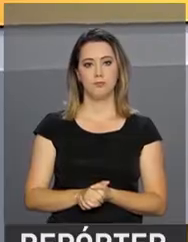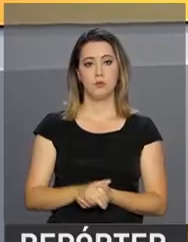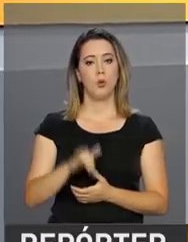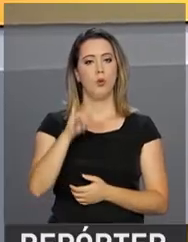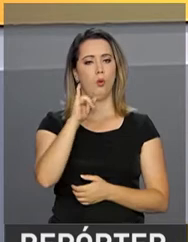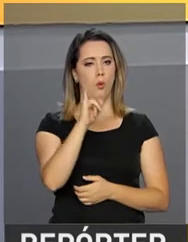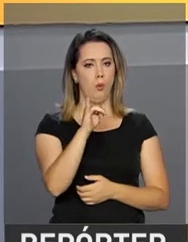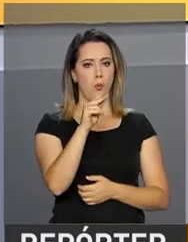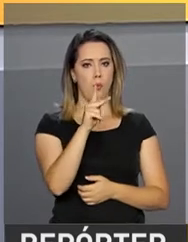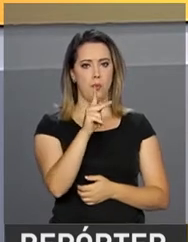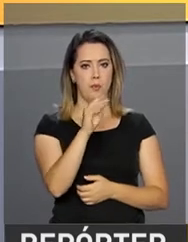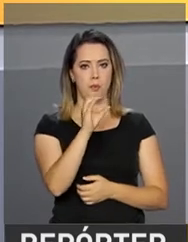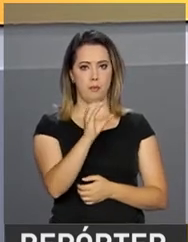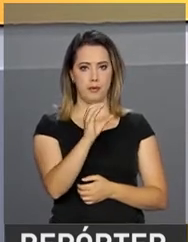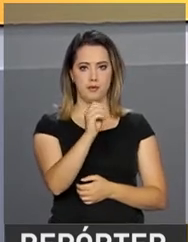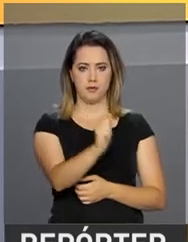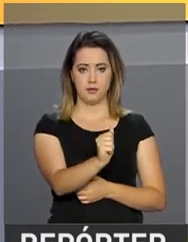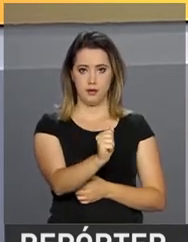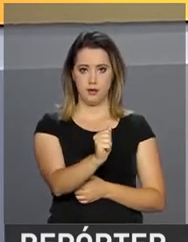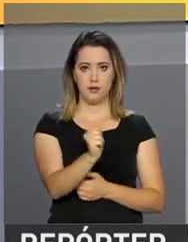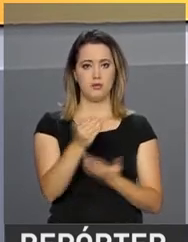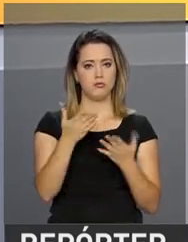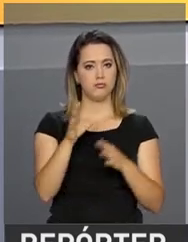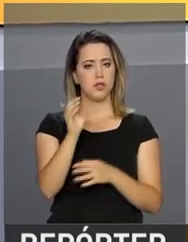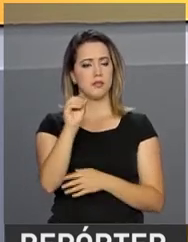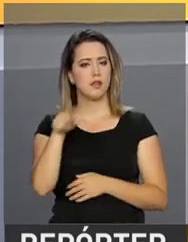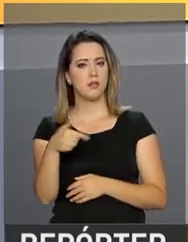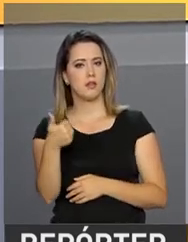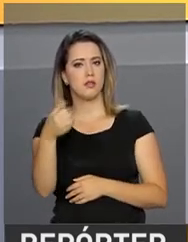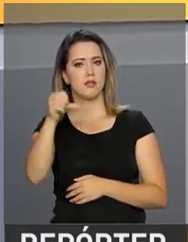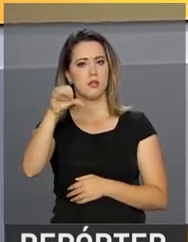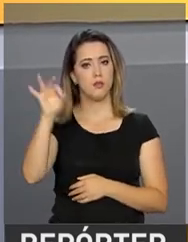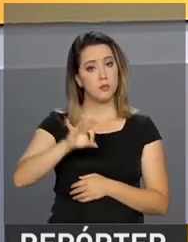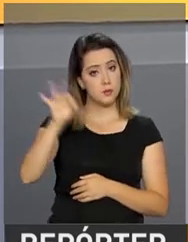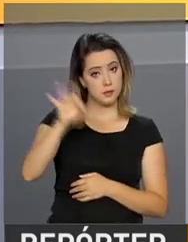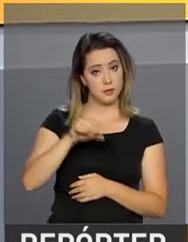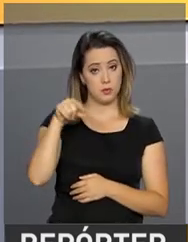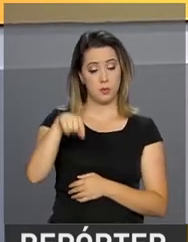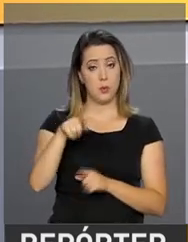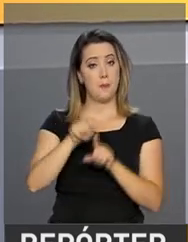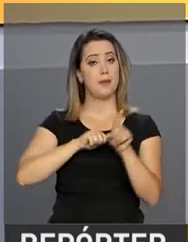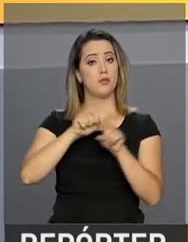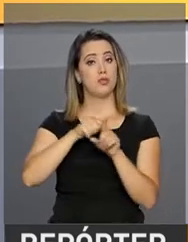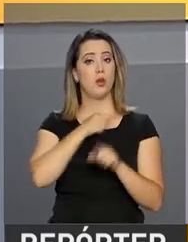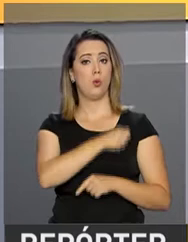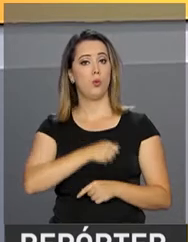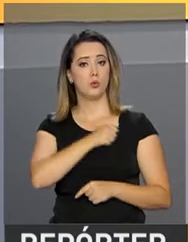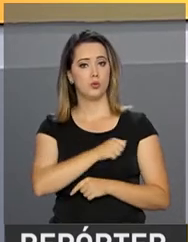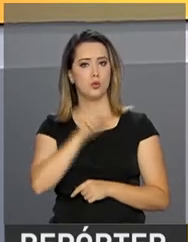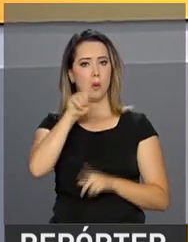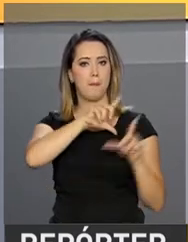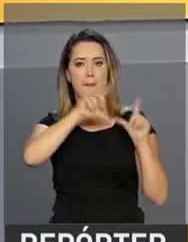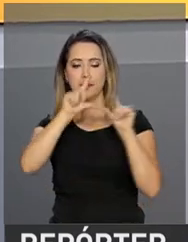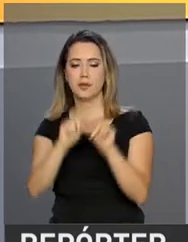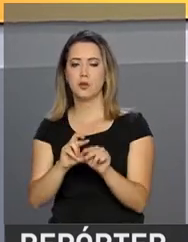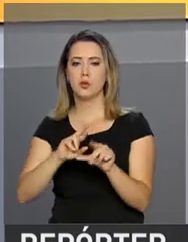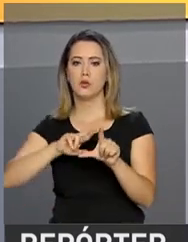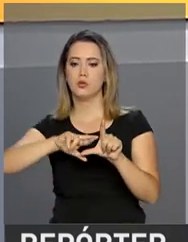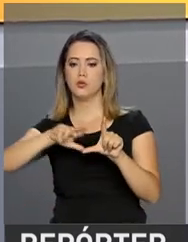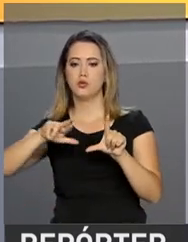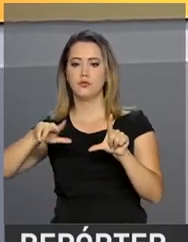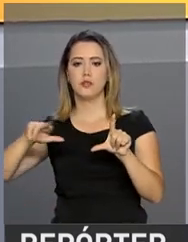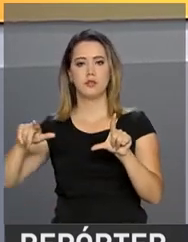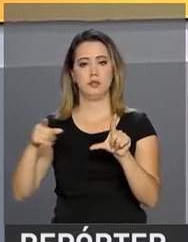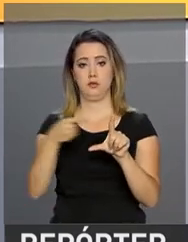o índice de preços ao consumidor amplo ipc a fico em 0,19 por cento em agosto é a menor variação para o